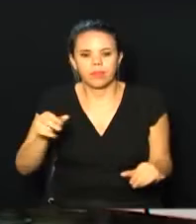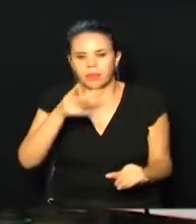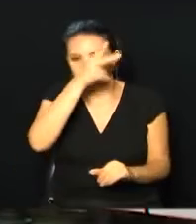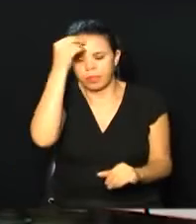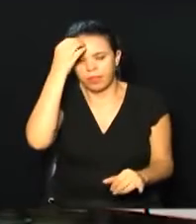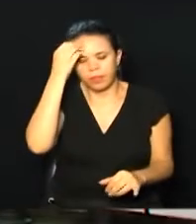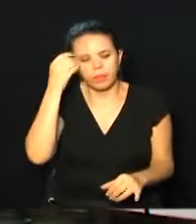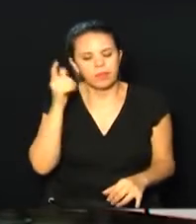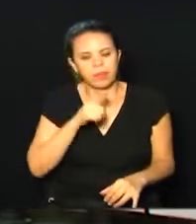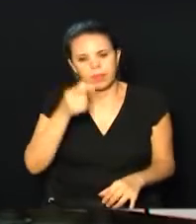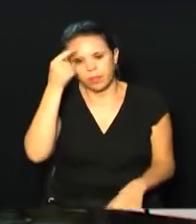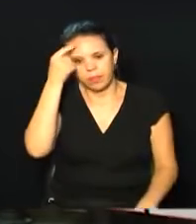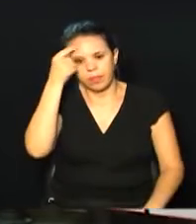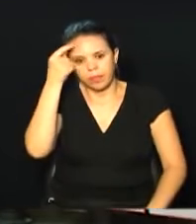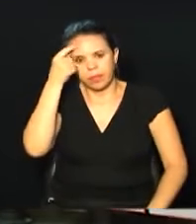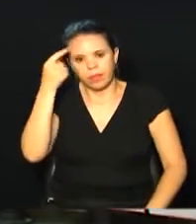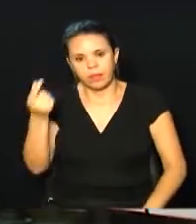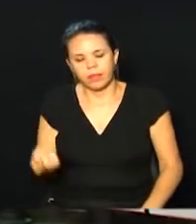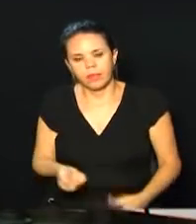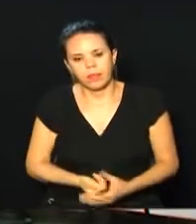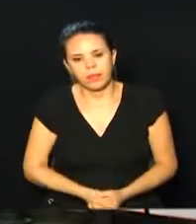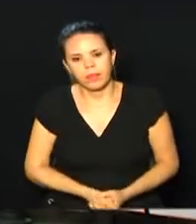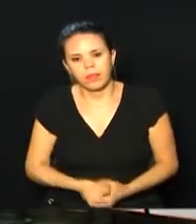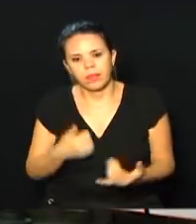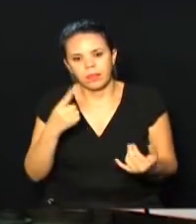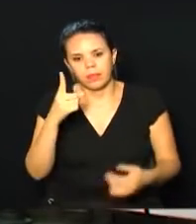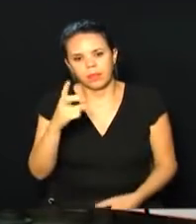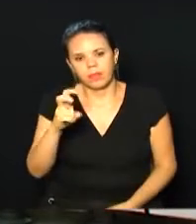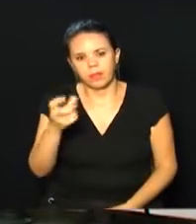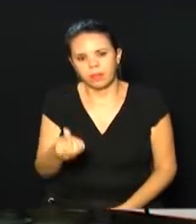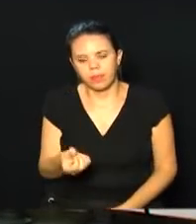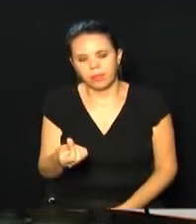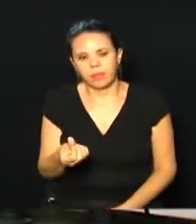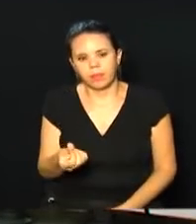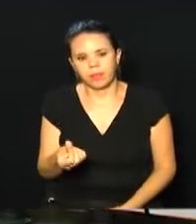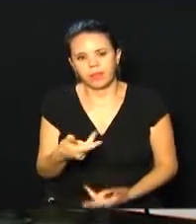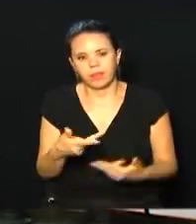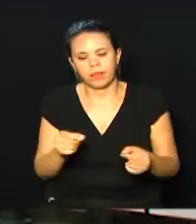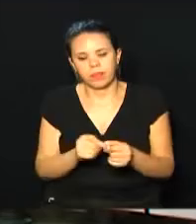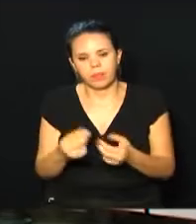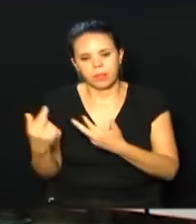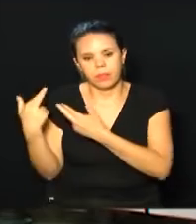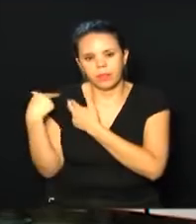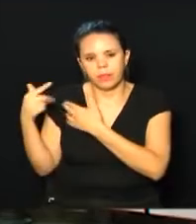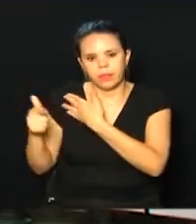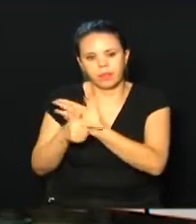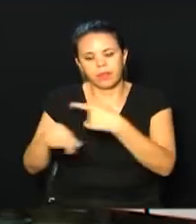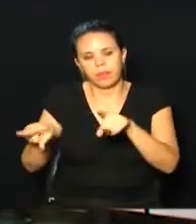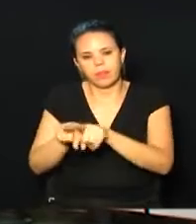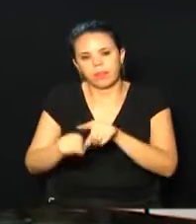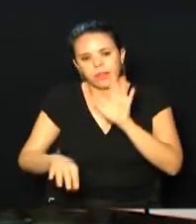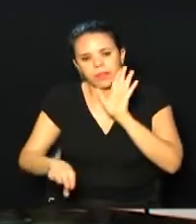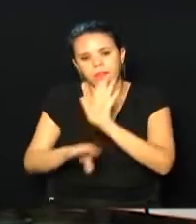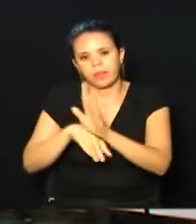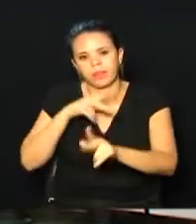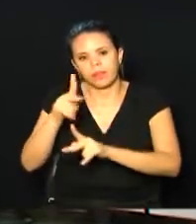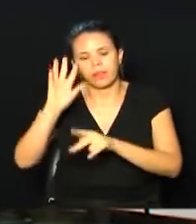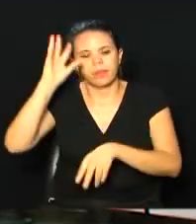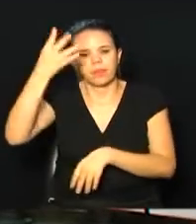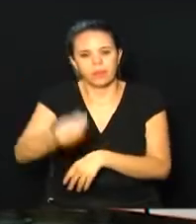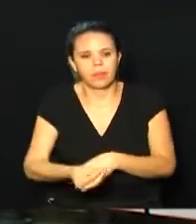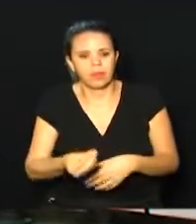e de consciência, né? Ligue no 156, faça tal coisa. Eu acho que é nosso papel também, ajudar as pessoas a